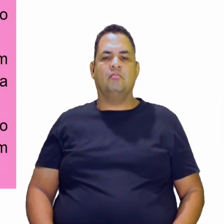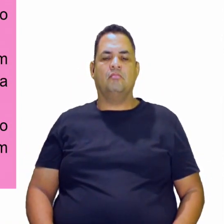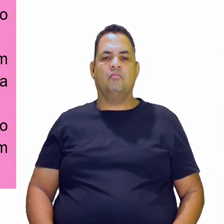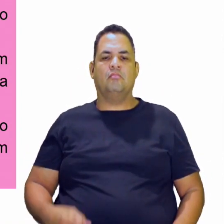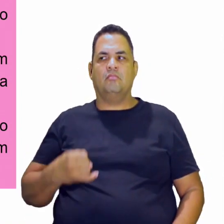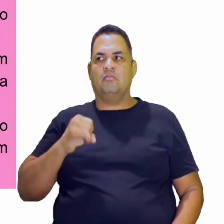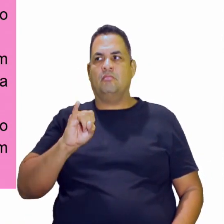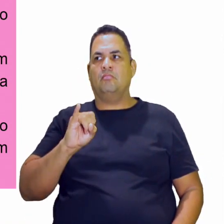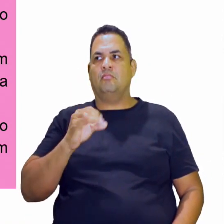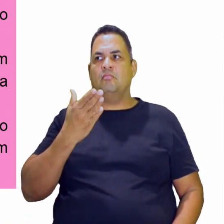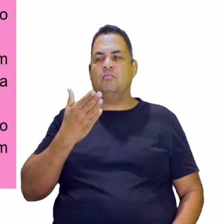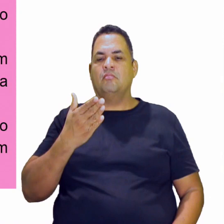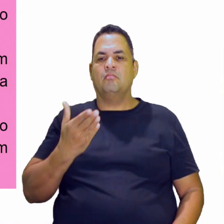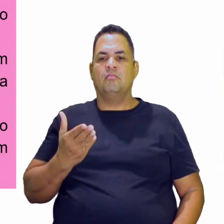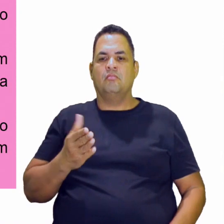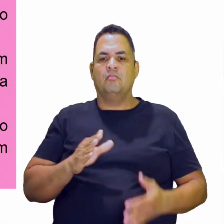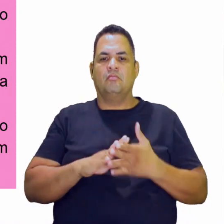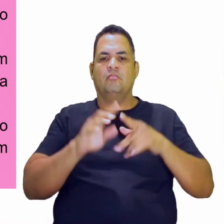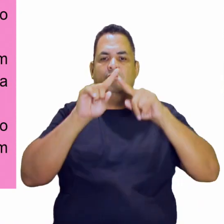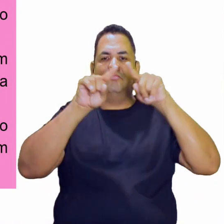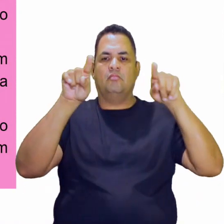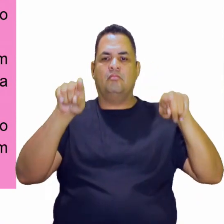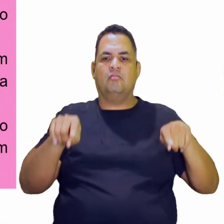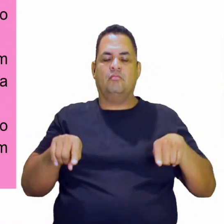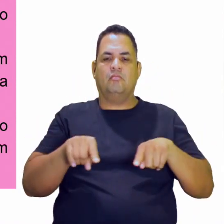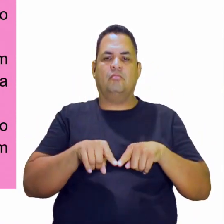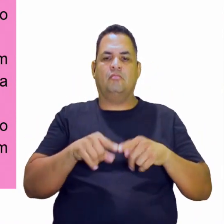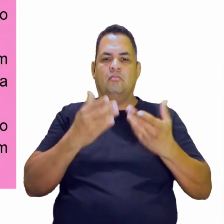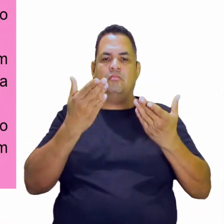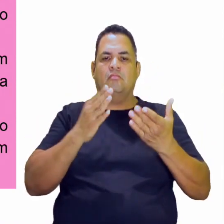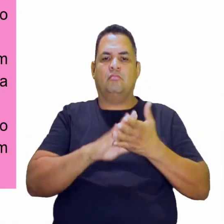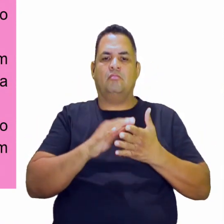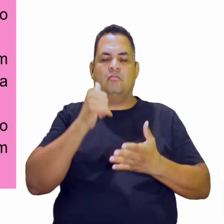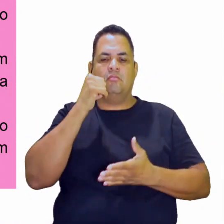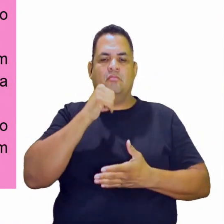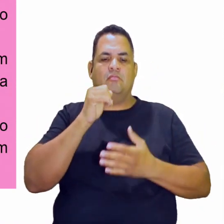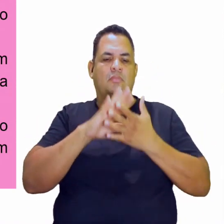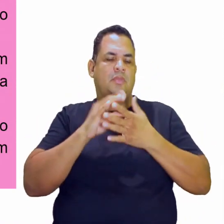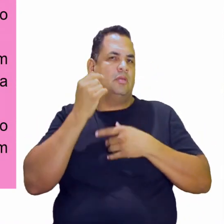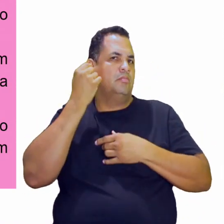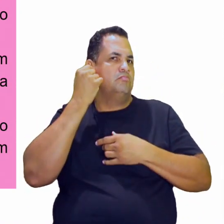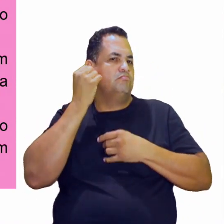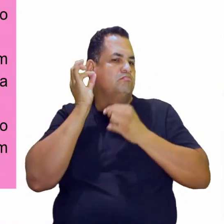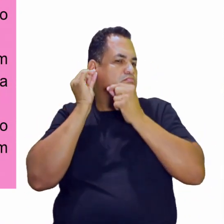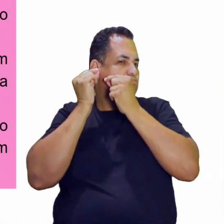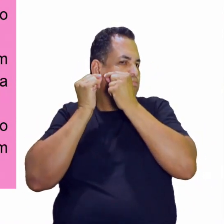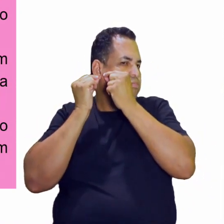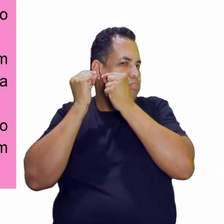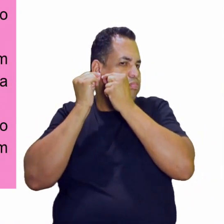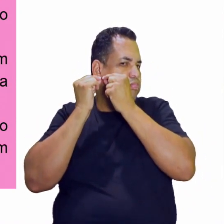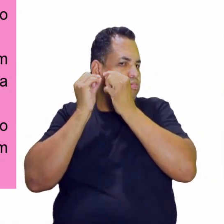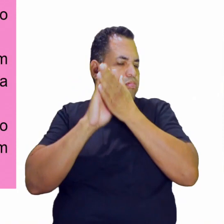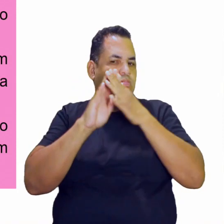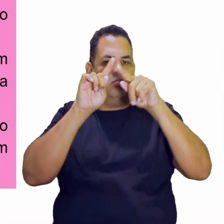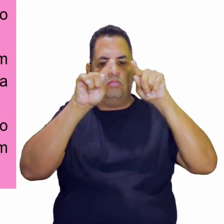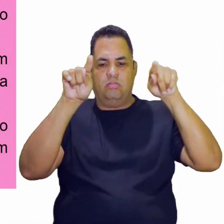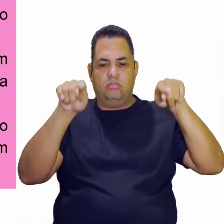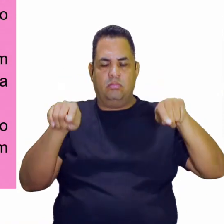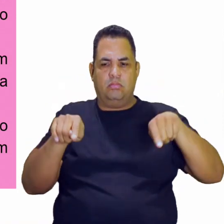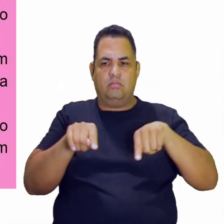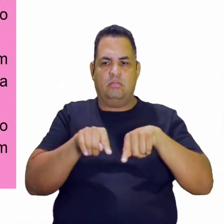é por exemplo, aquele quadro, A Moça com um Brinco de Pérola, né? Aquele quadro